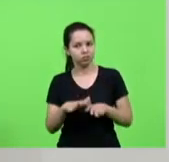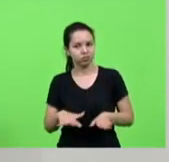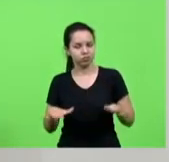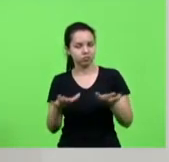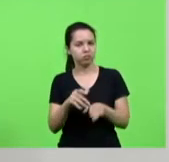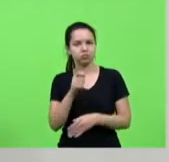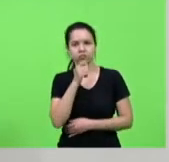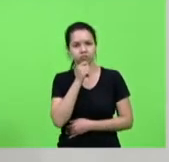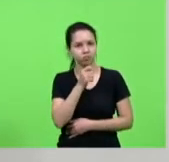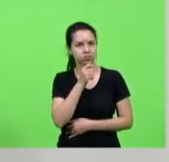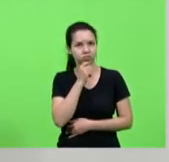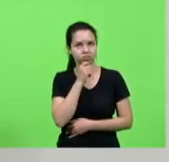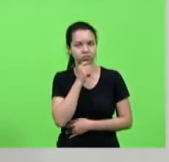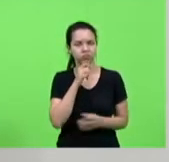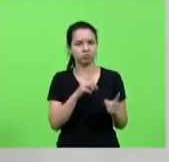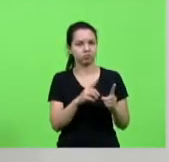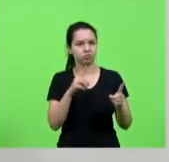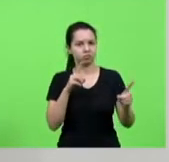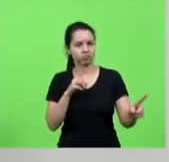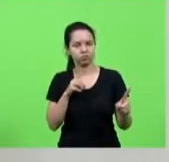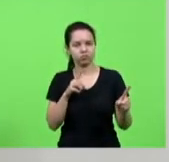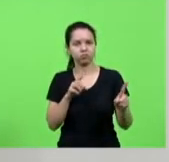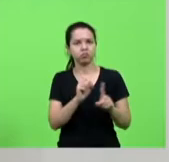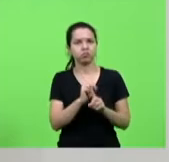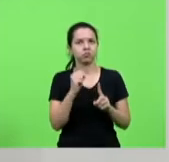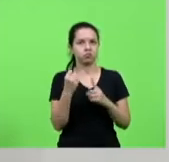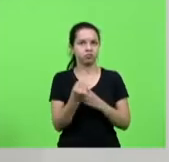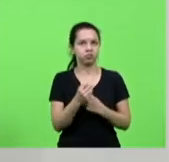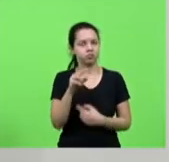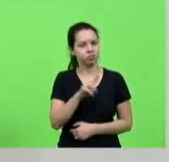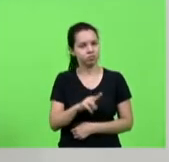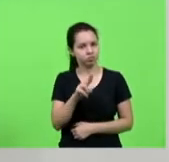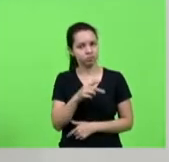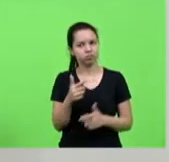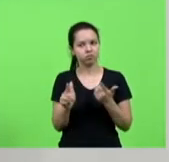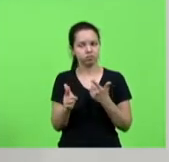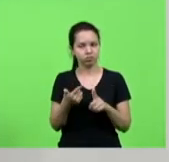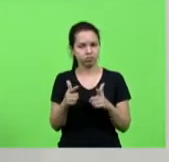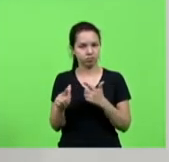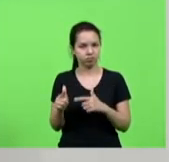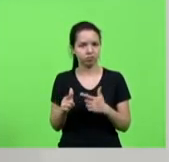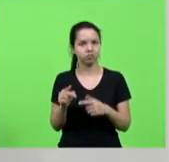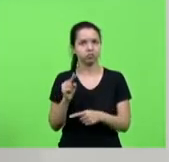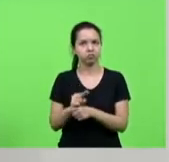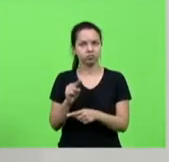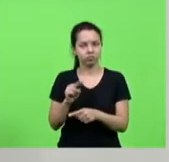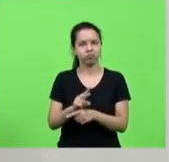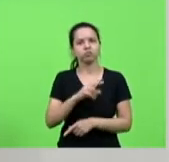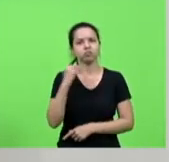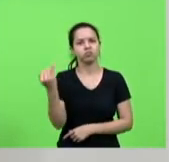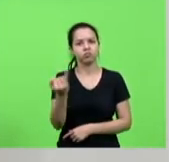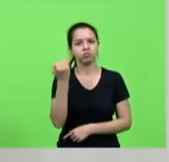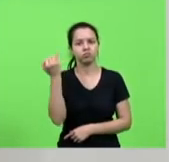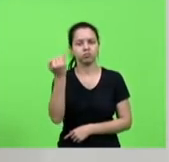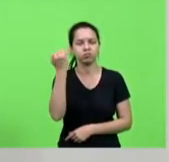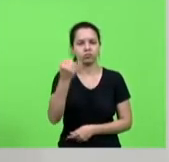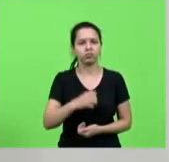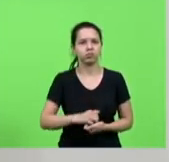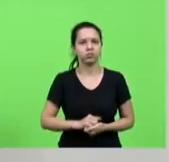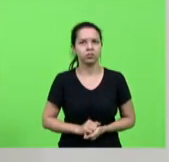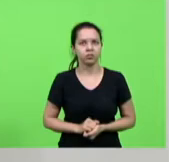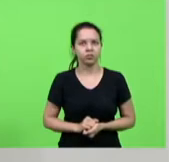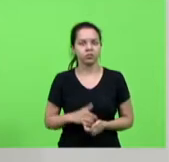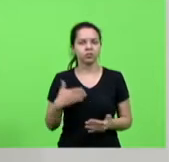social e o uso de outros meios de prevenção são fundamentais. Até